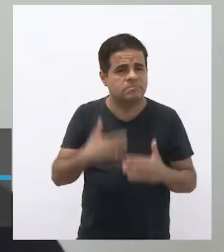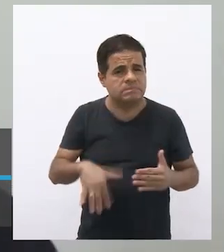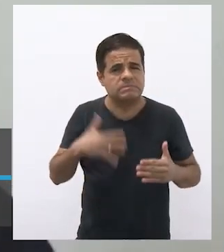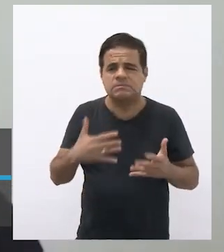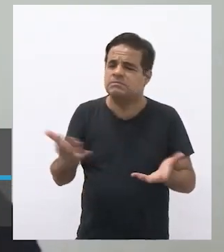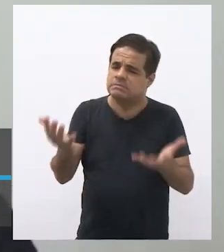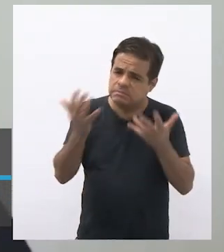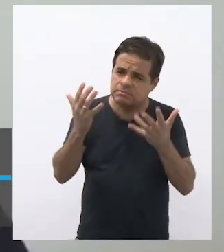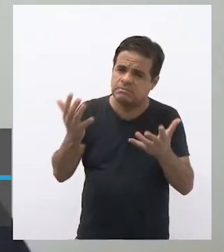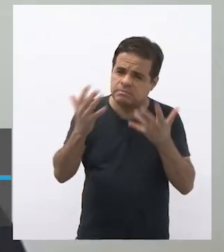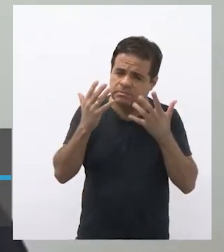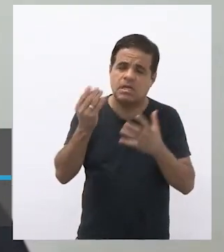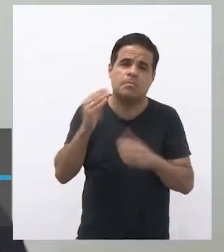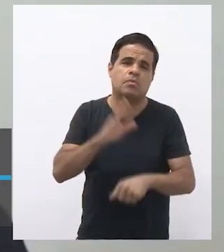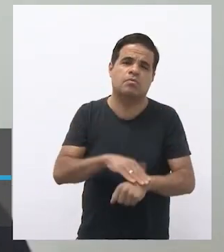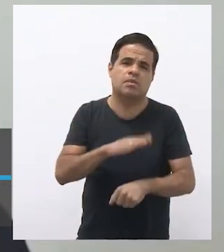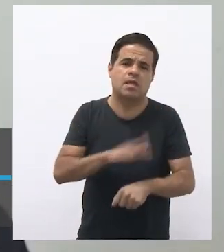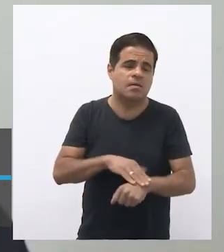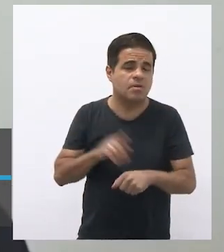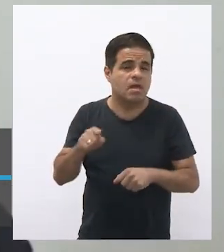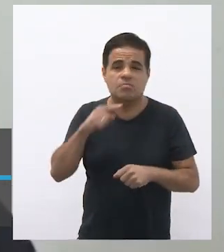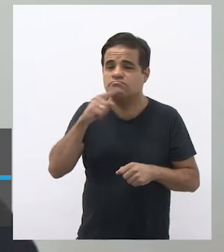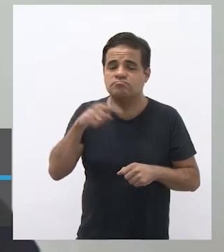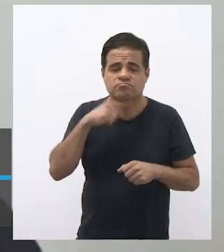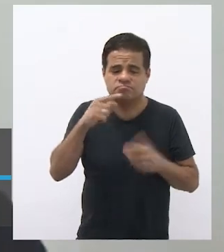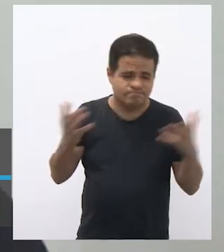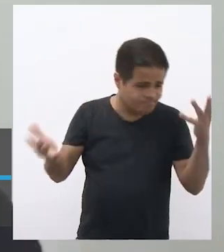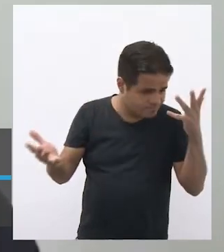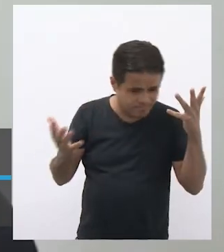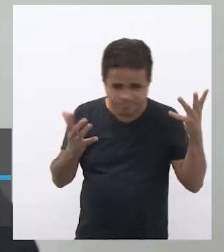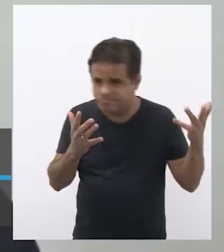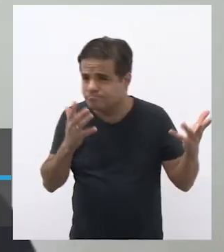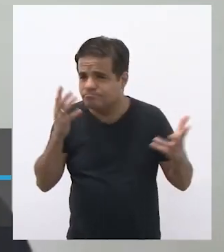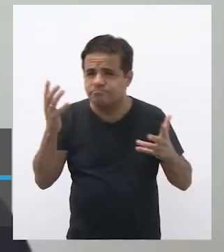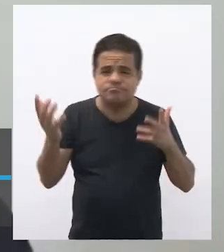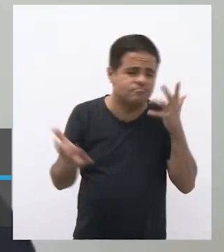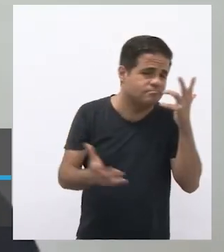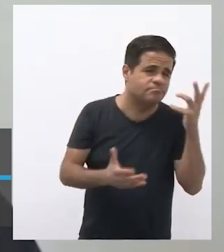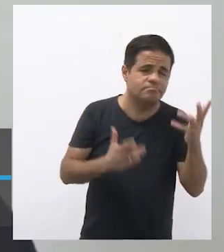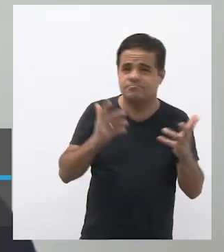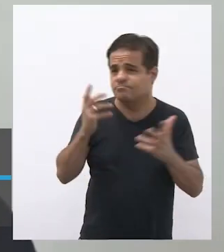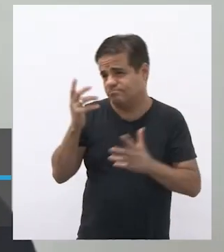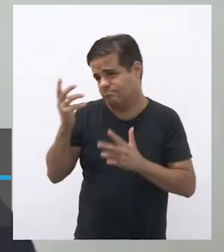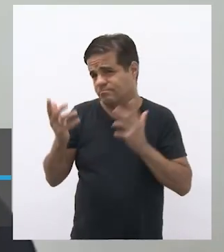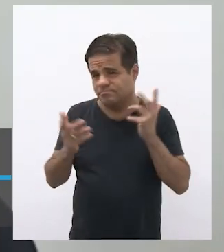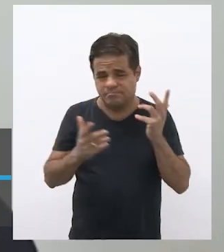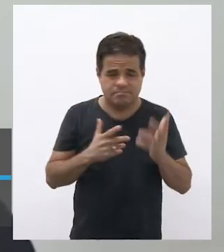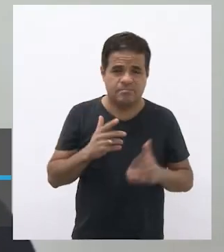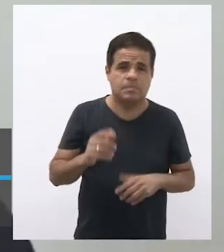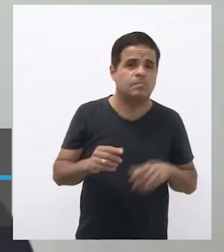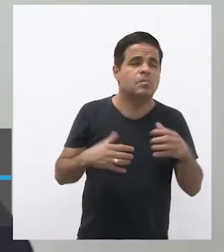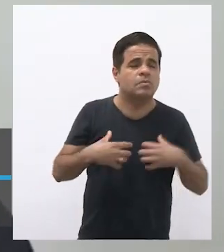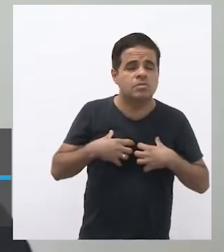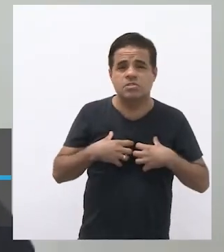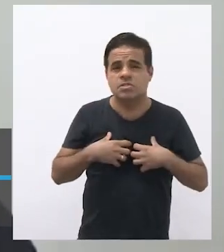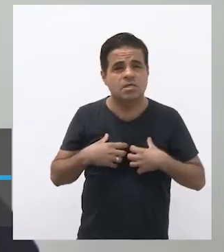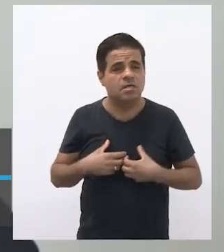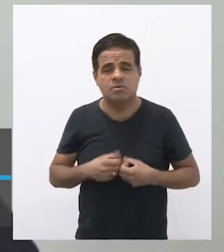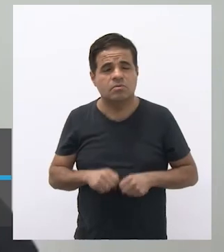não sei se ela faz menção especificamente ao contexto da pandemia da Covid-19, mas com certeza, né, esse contexto da pandemia